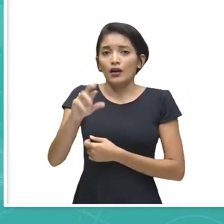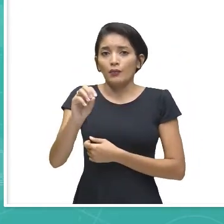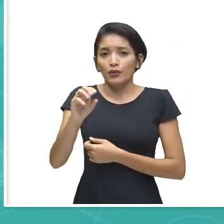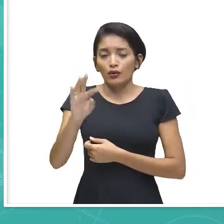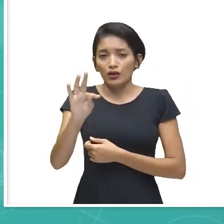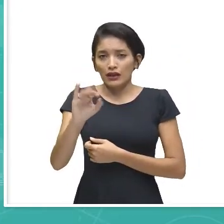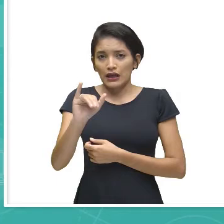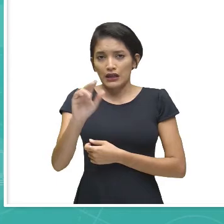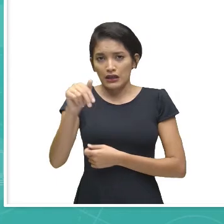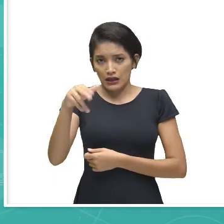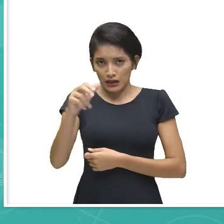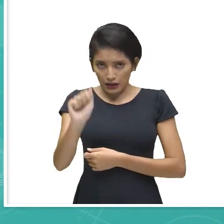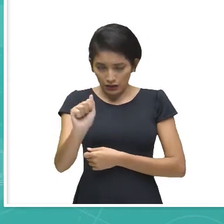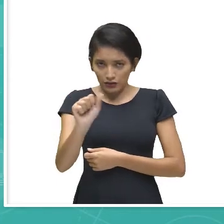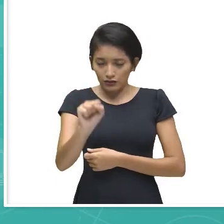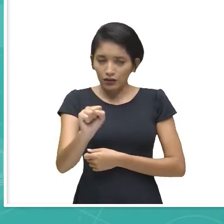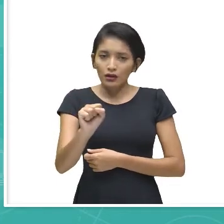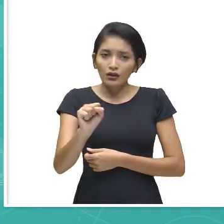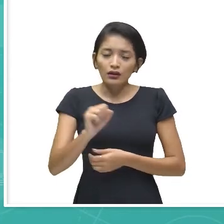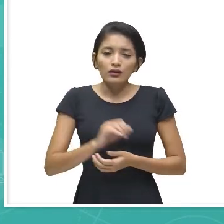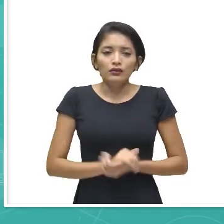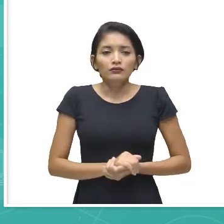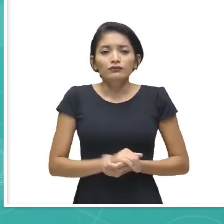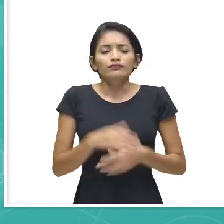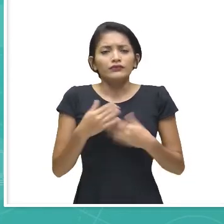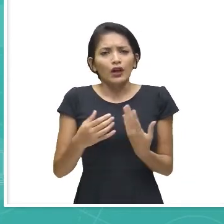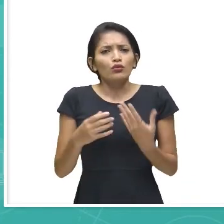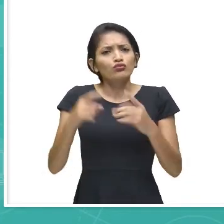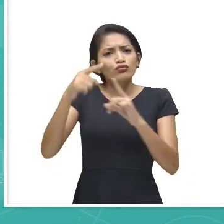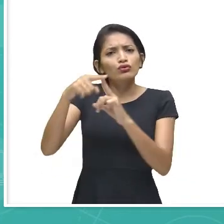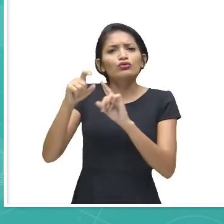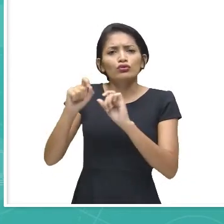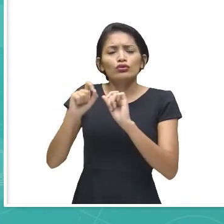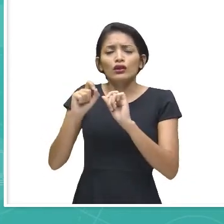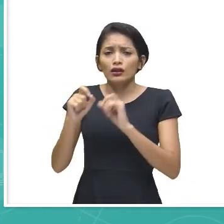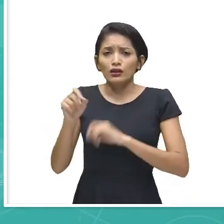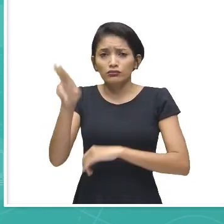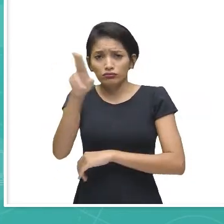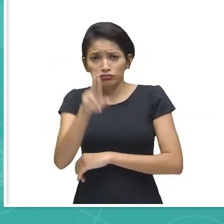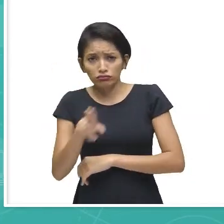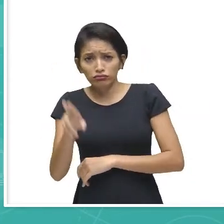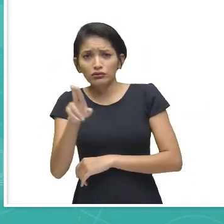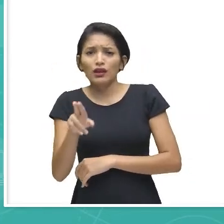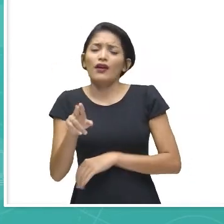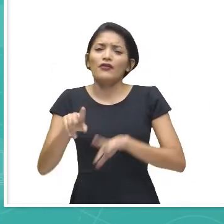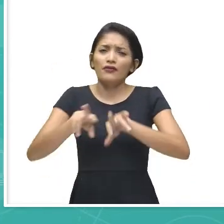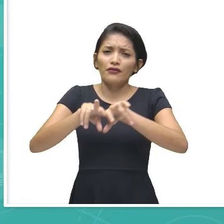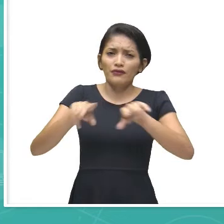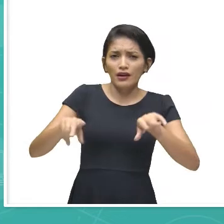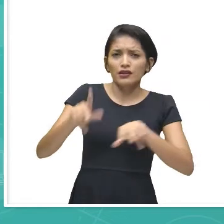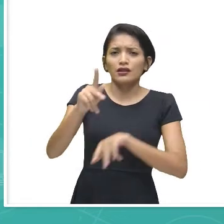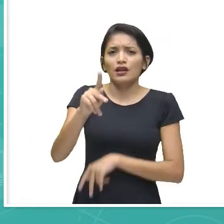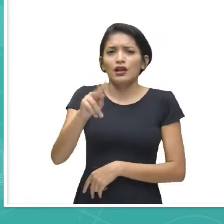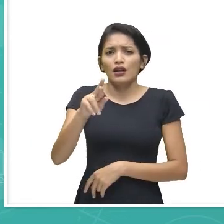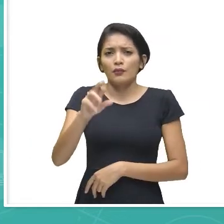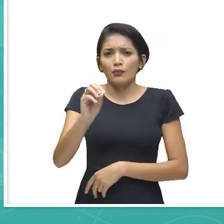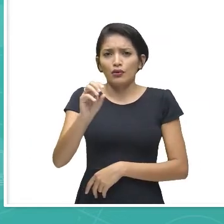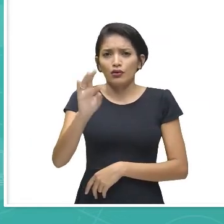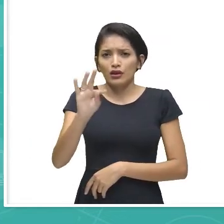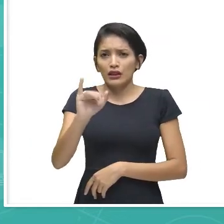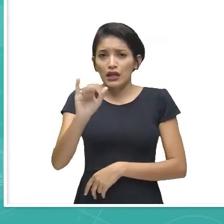Então, a alimentação desse tipo físico deve ser também composto aí por bastante proteína,